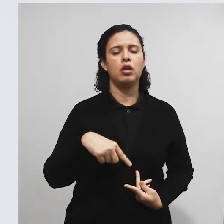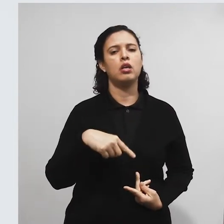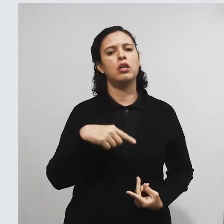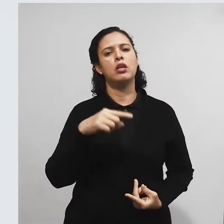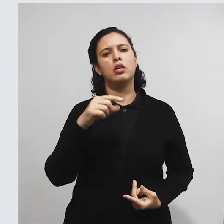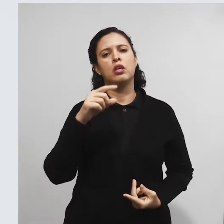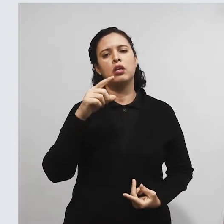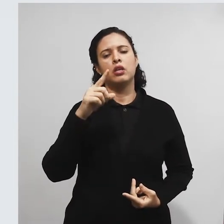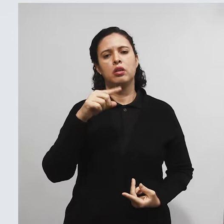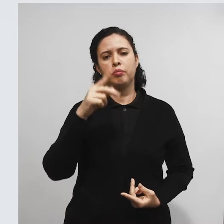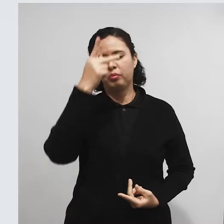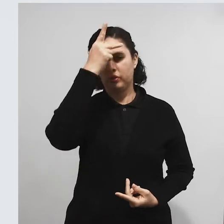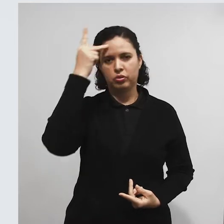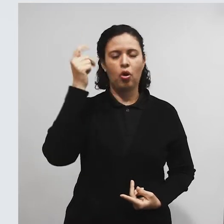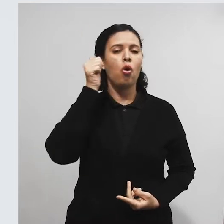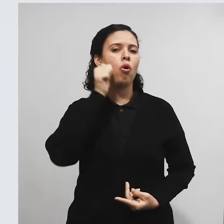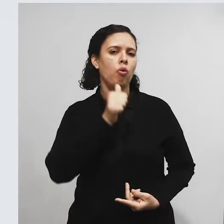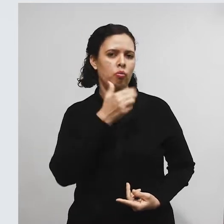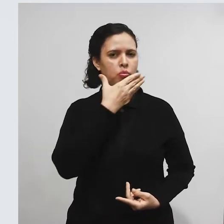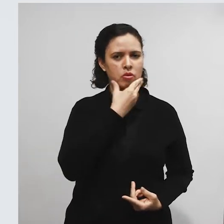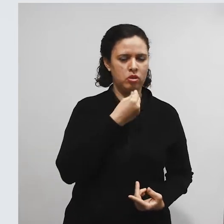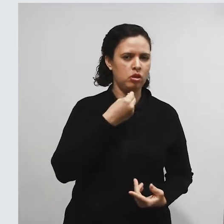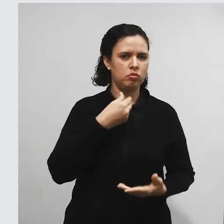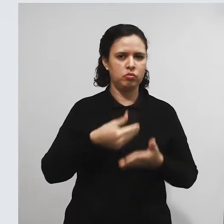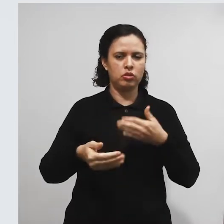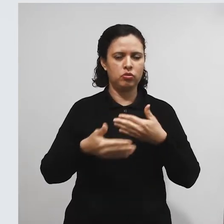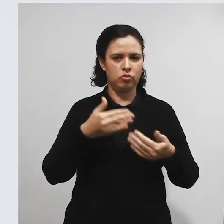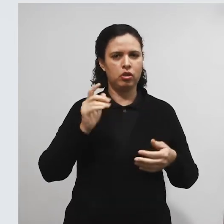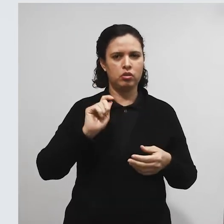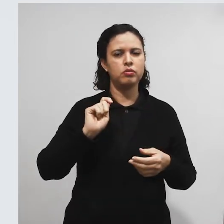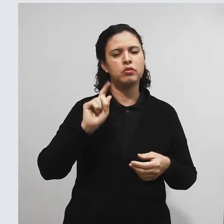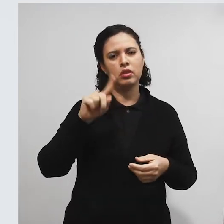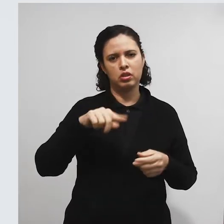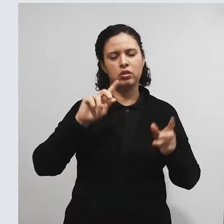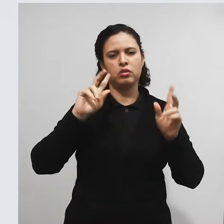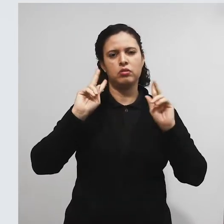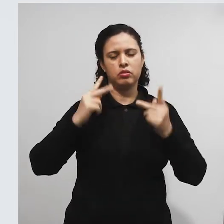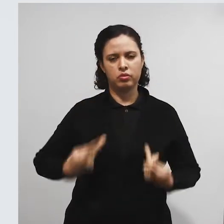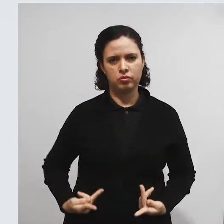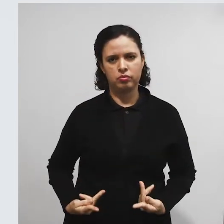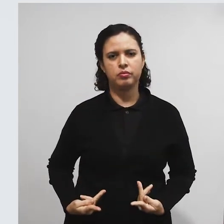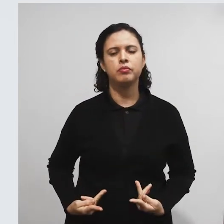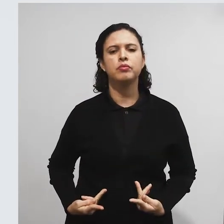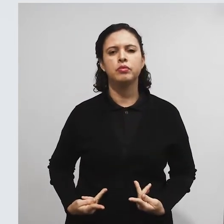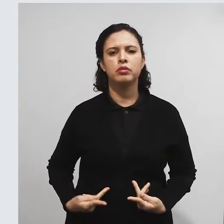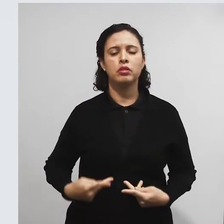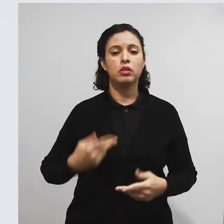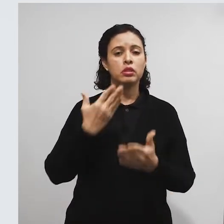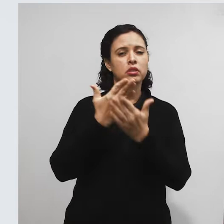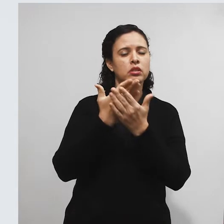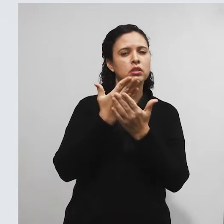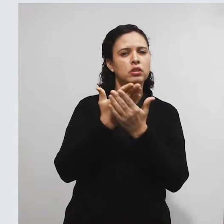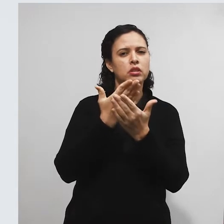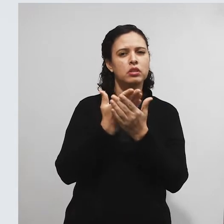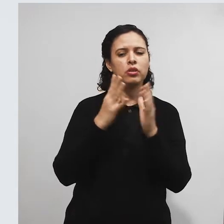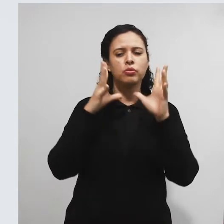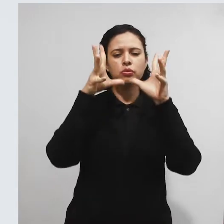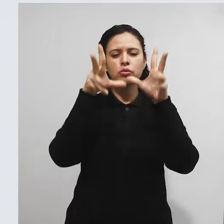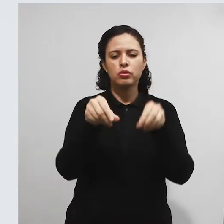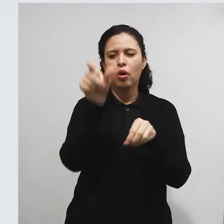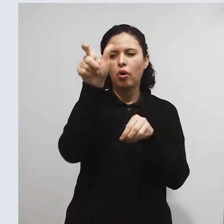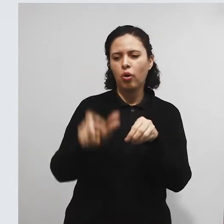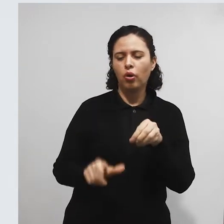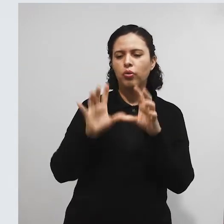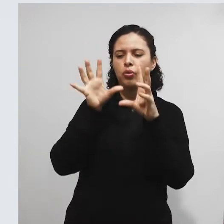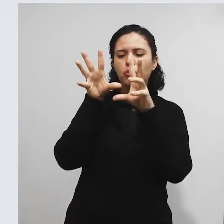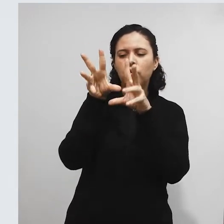gênero humano, na sua integralidade, na sua totalidade. Quando falamos aqui de